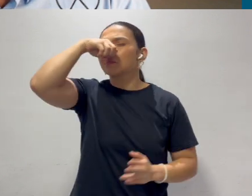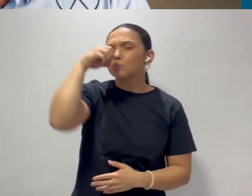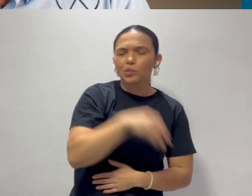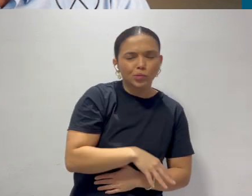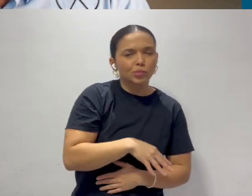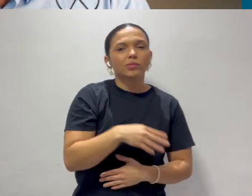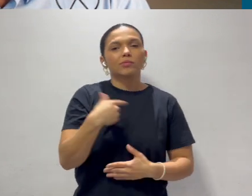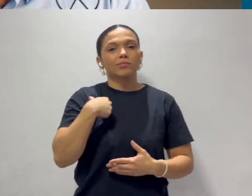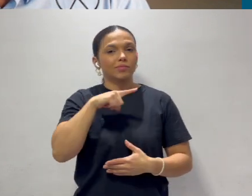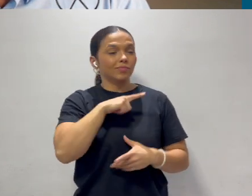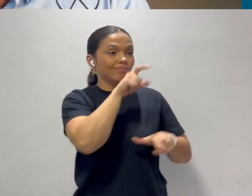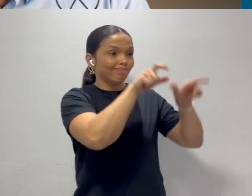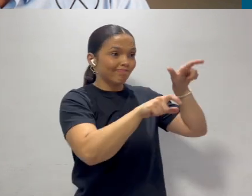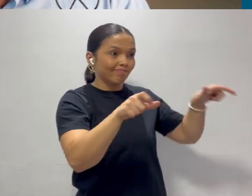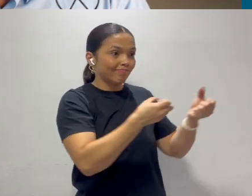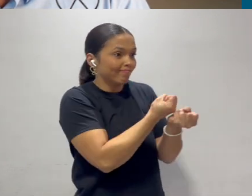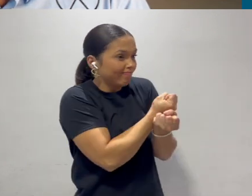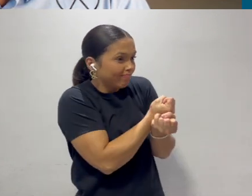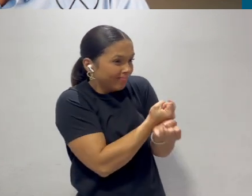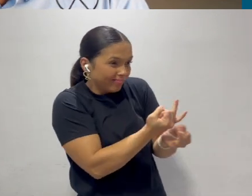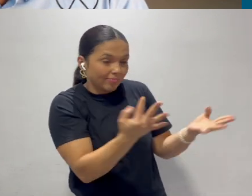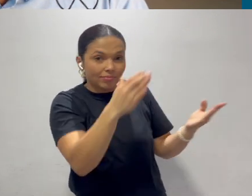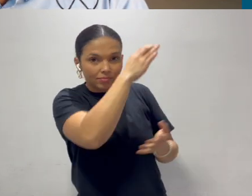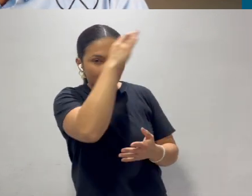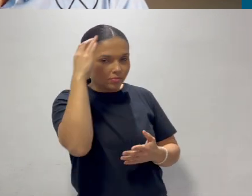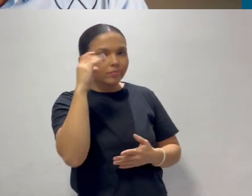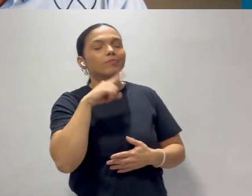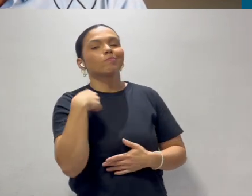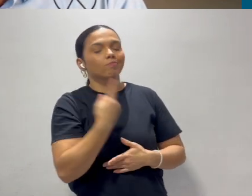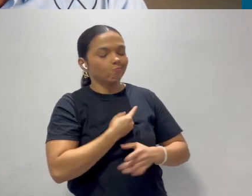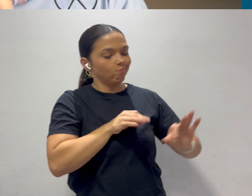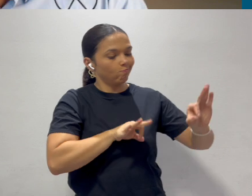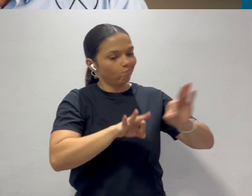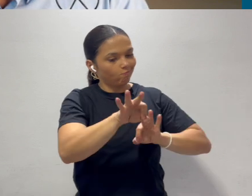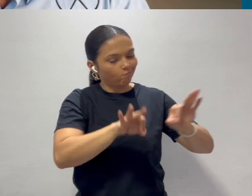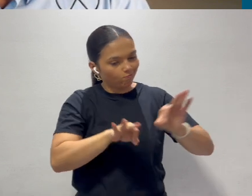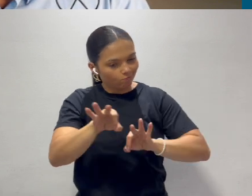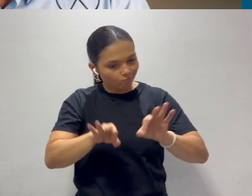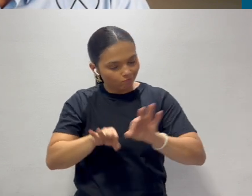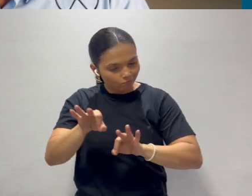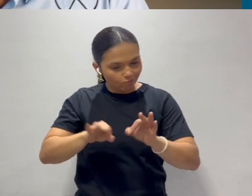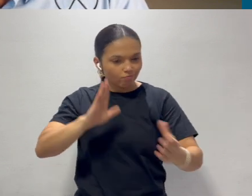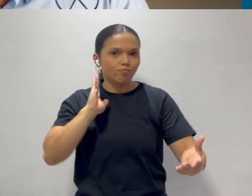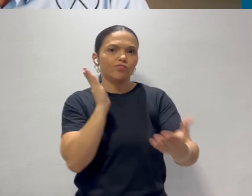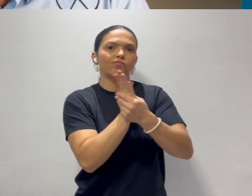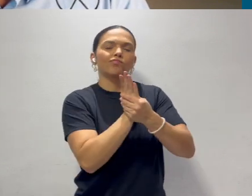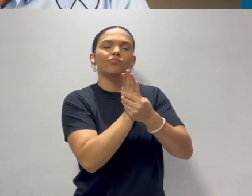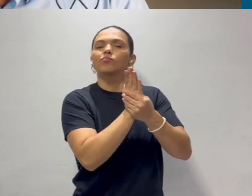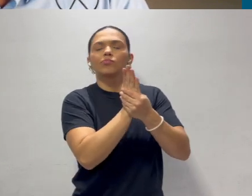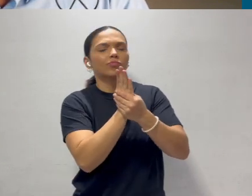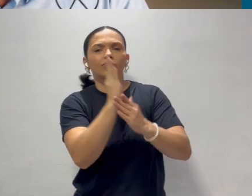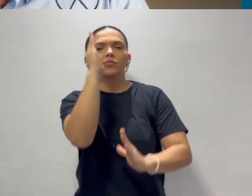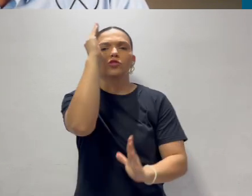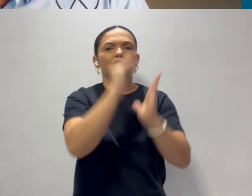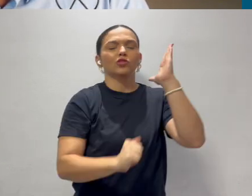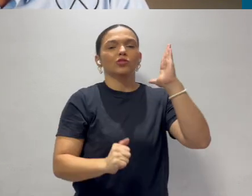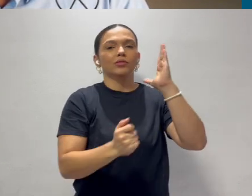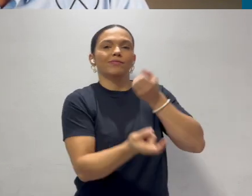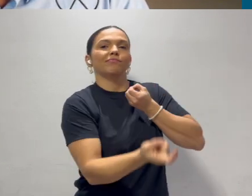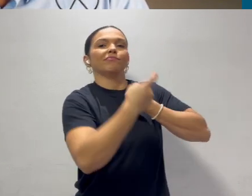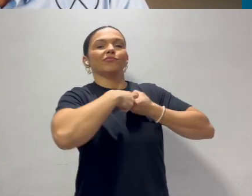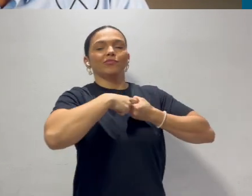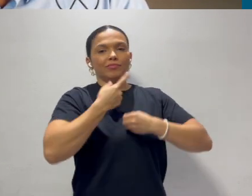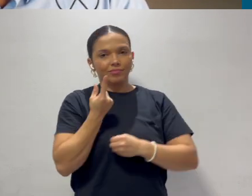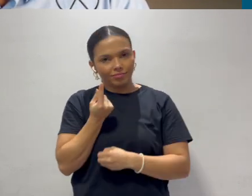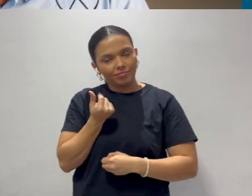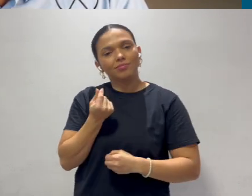né? Eu estou com vários clientes aqui, estamos solicitando, né, a isenção não,